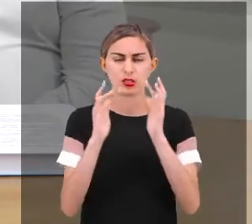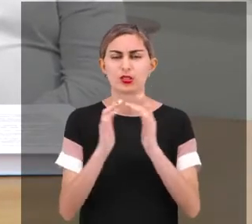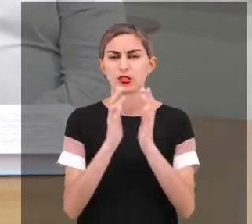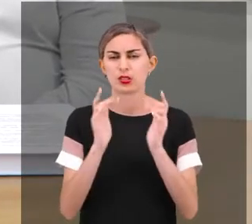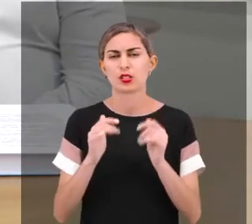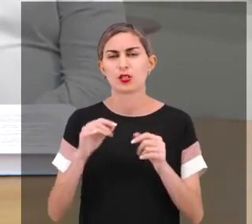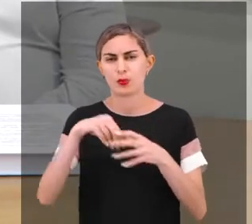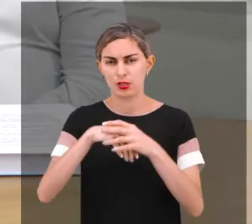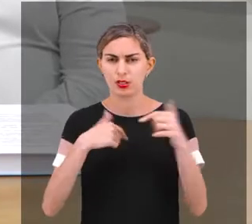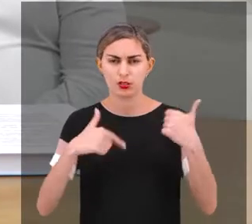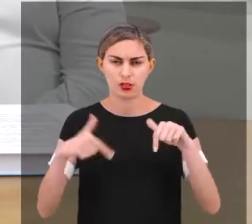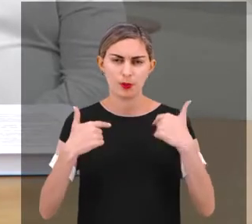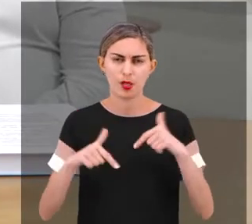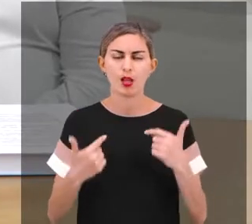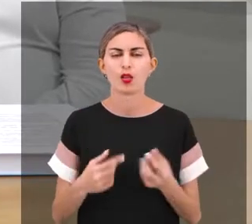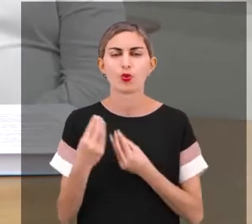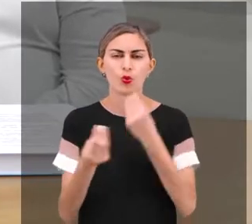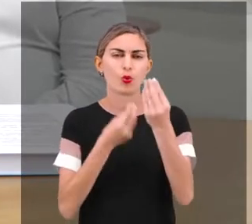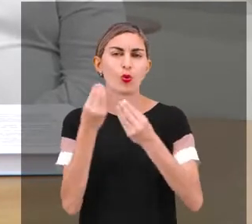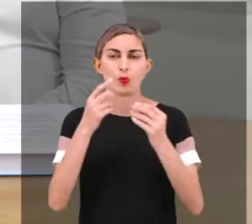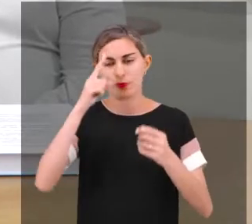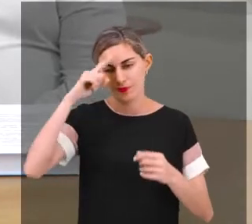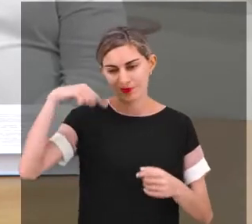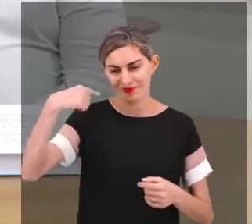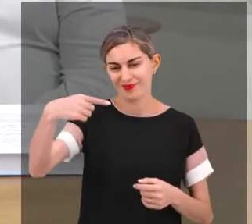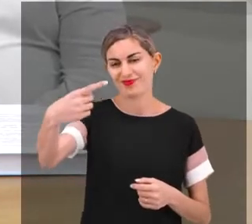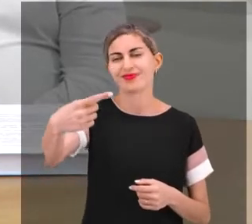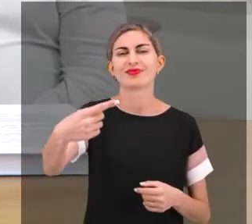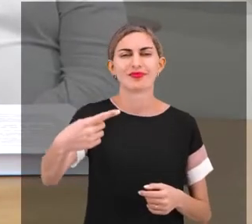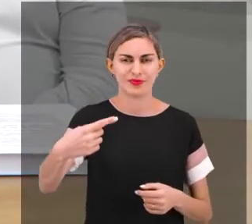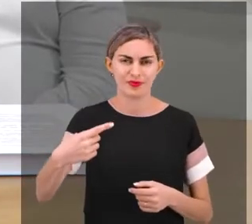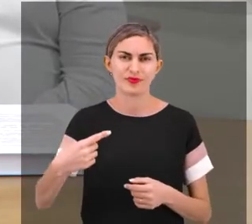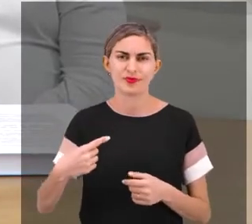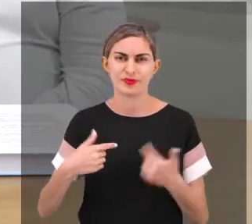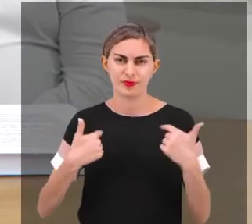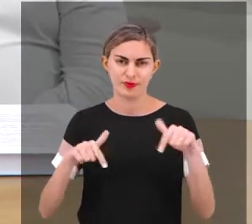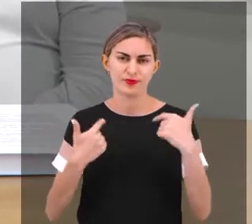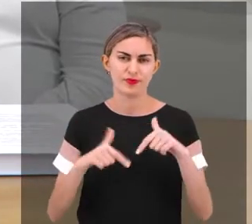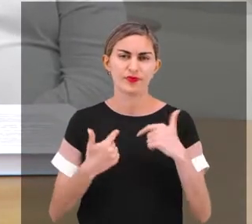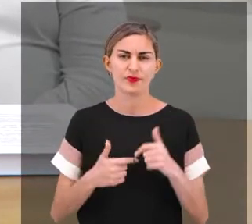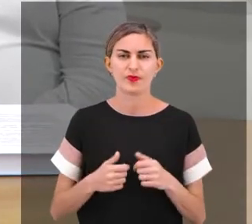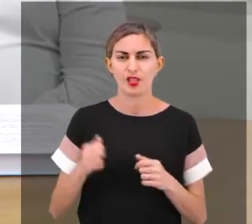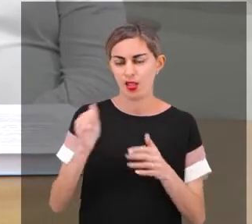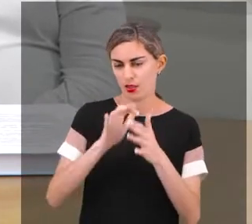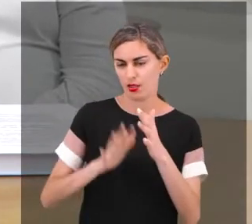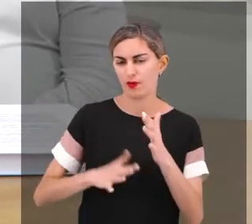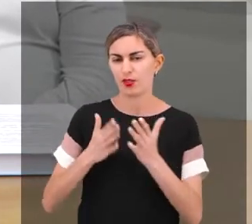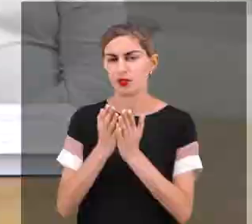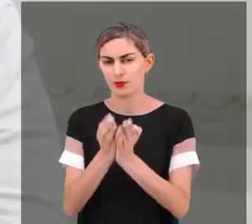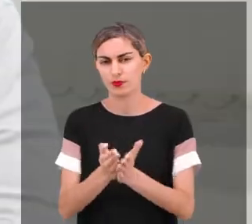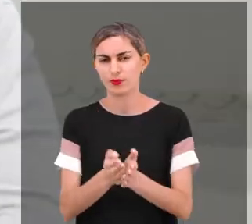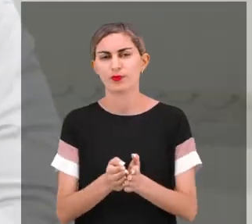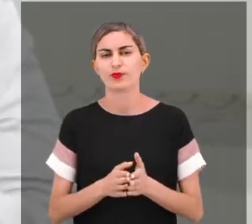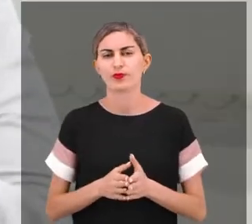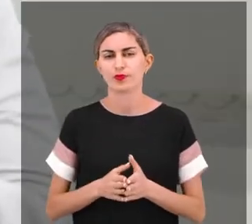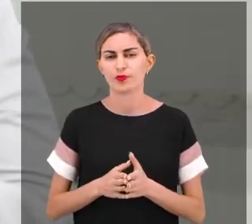dinâmica da atividade portuária e como funciona o dia a dia de um órgão para você que vivenciou a atividade portuária.